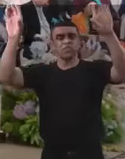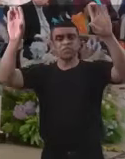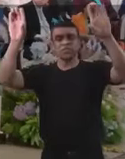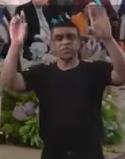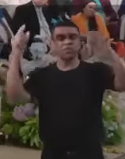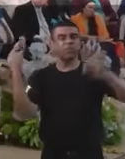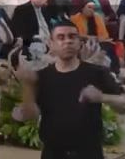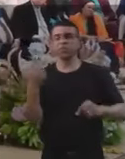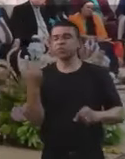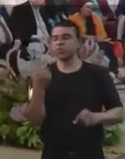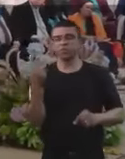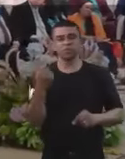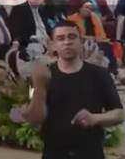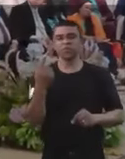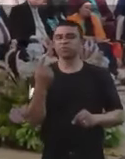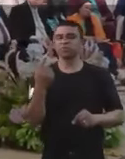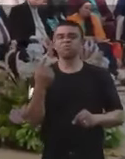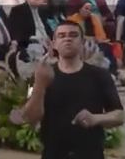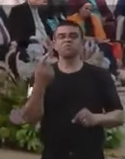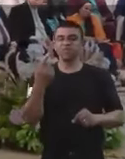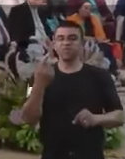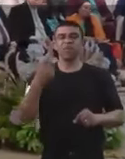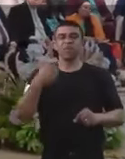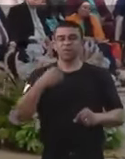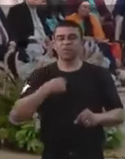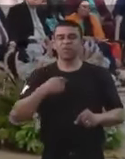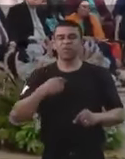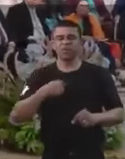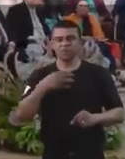Eu sinto a presença de Jesus nessa palavra.